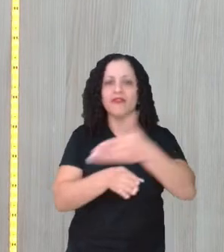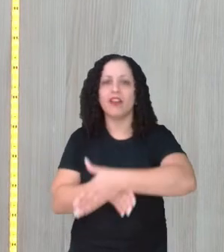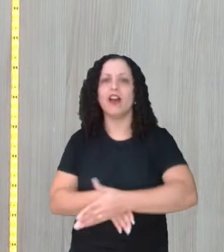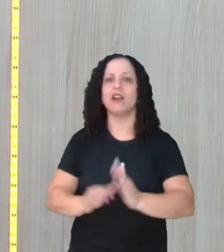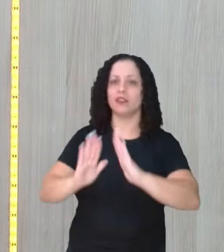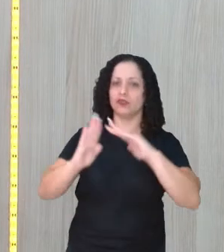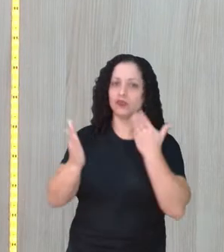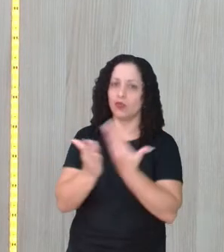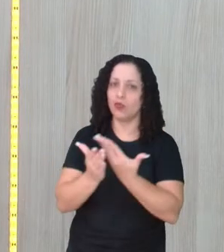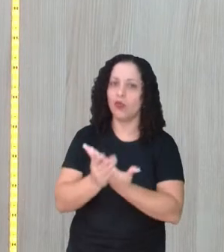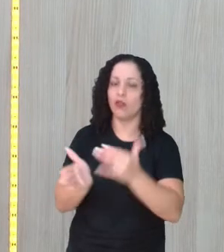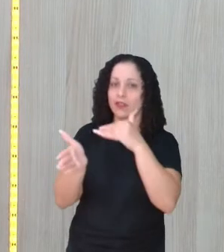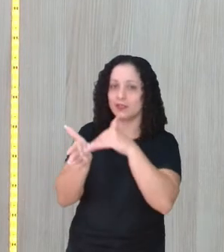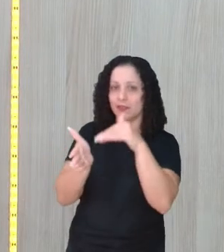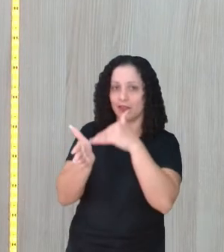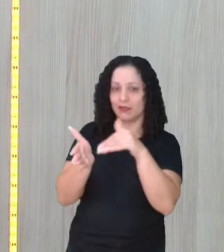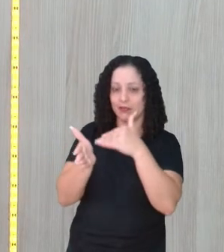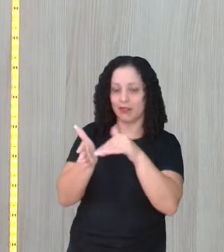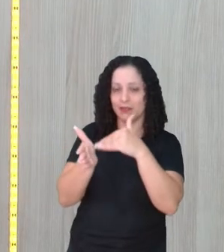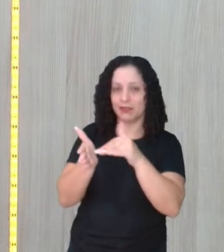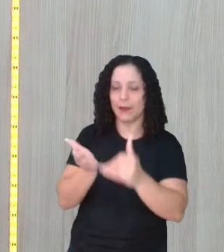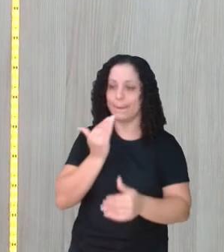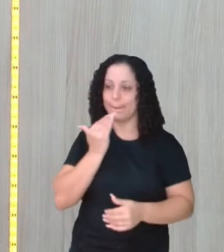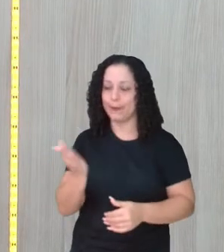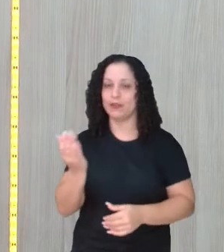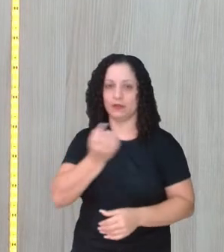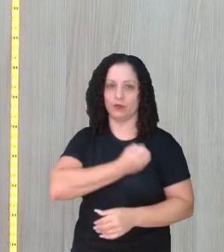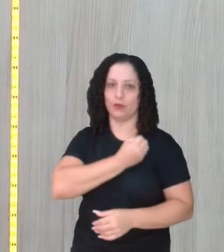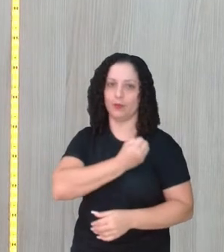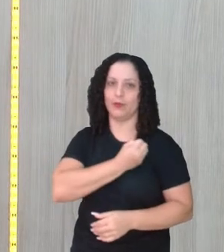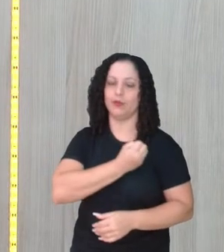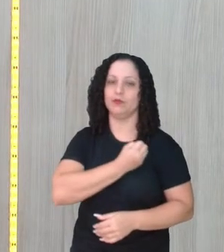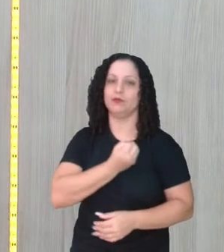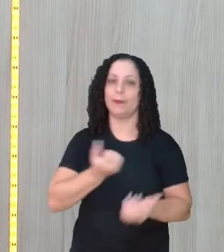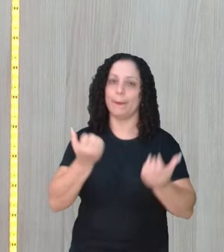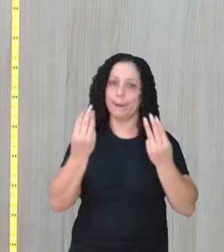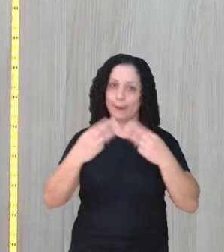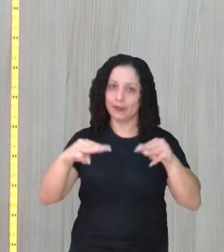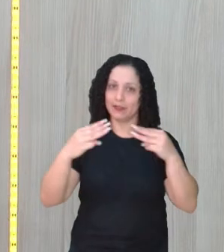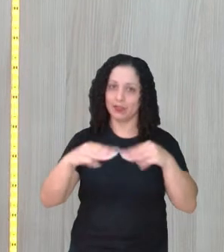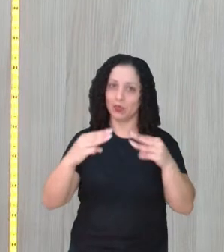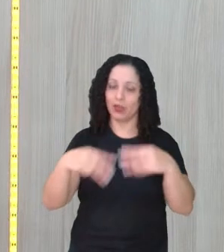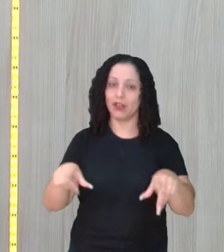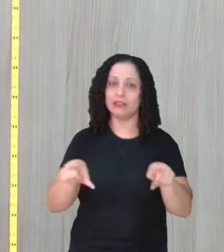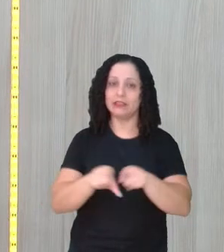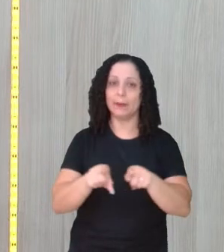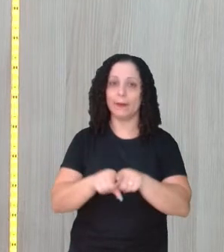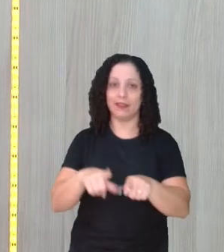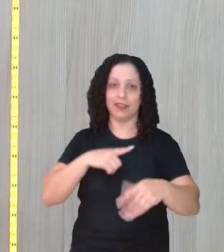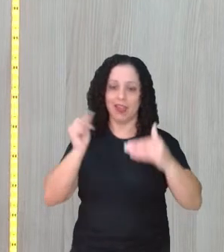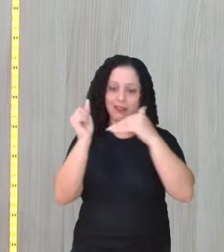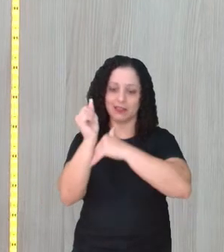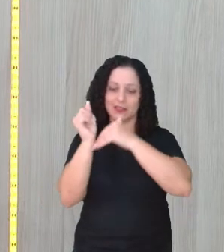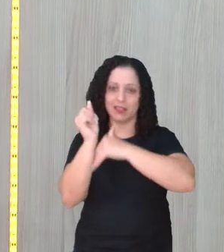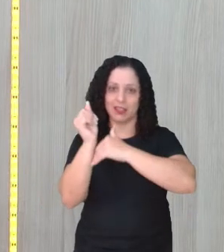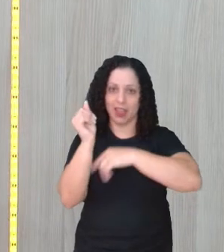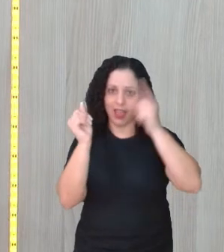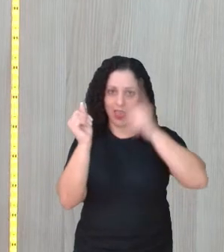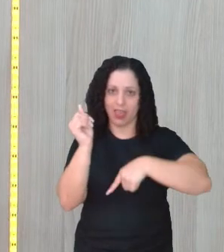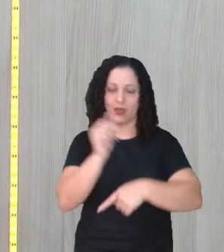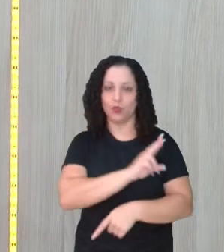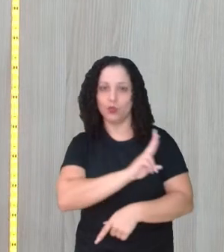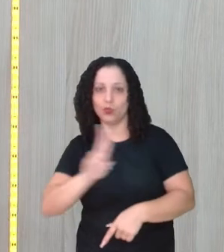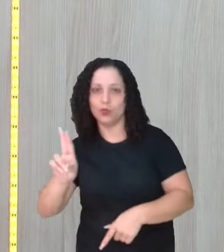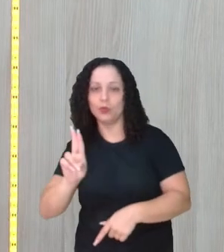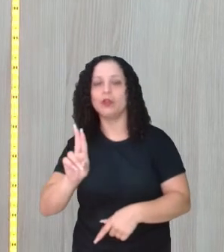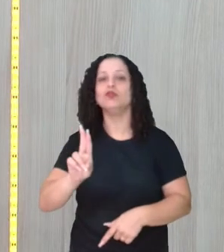o número de matrícula e, como o professor Pedro falou, a senha é a data de nascimento, com os 8